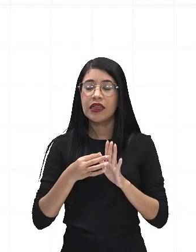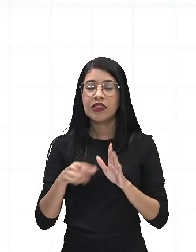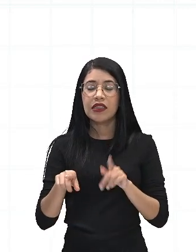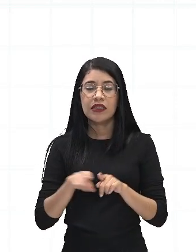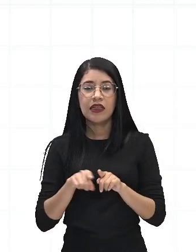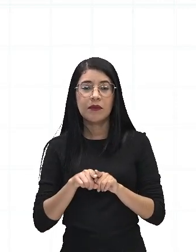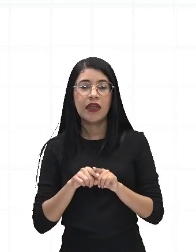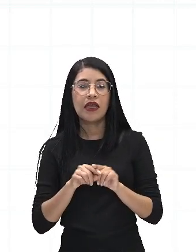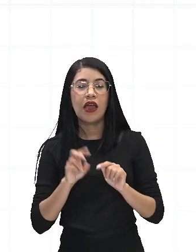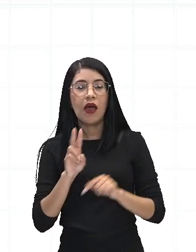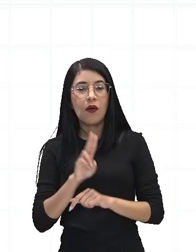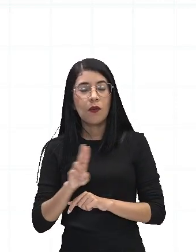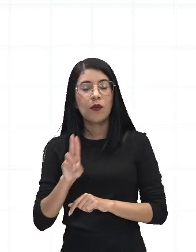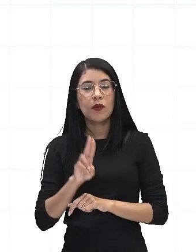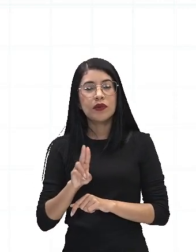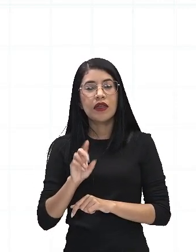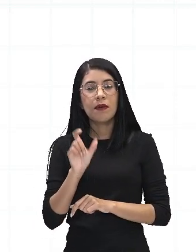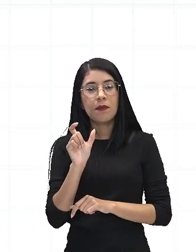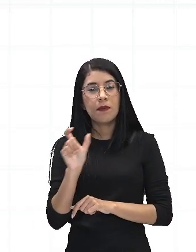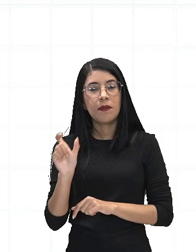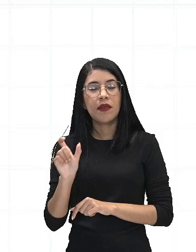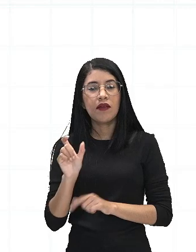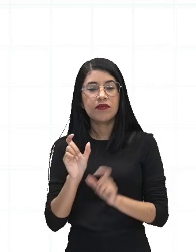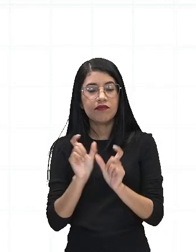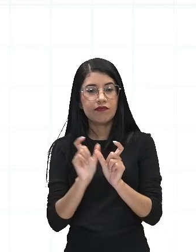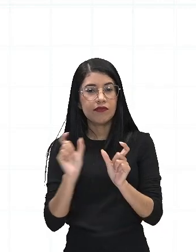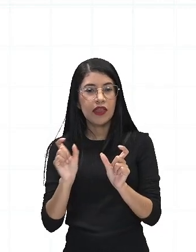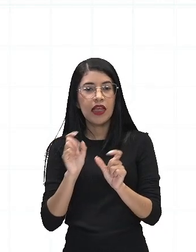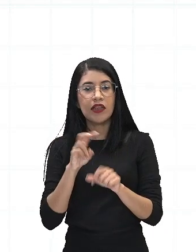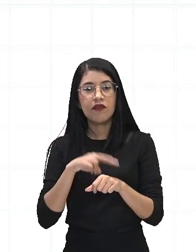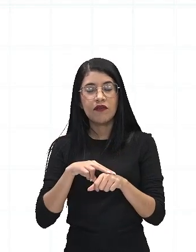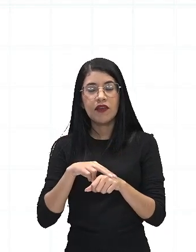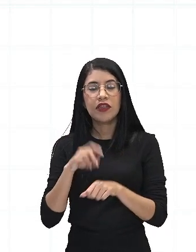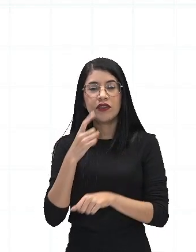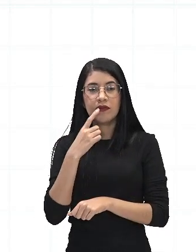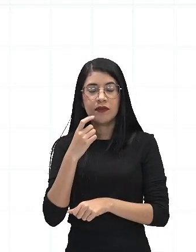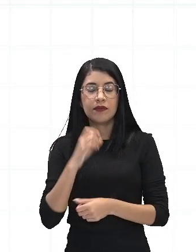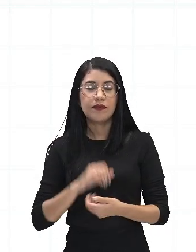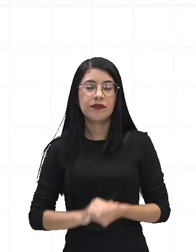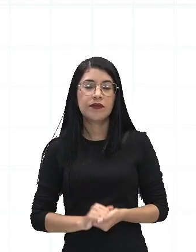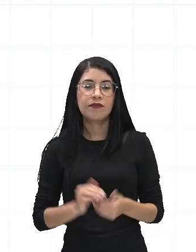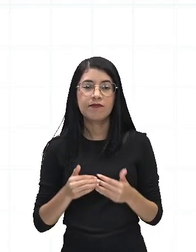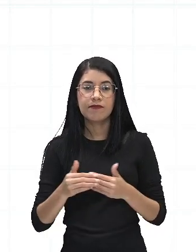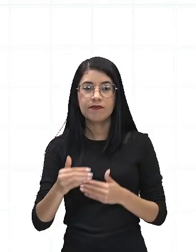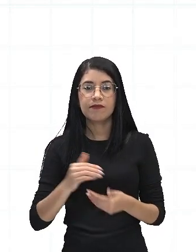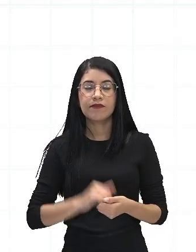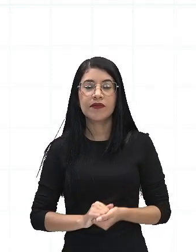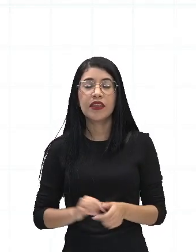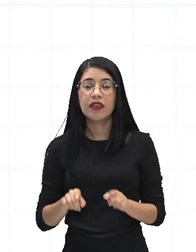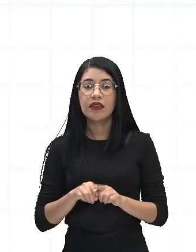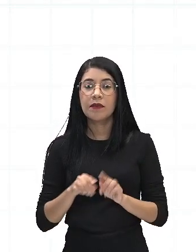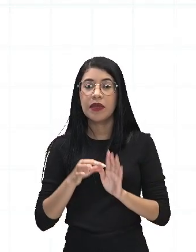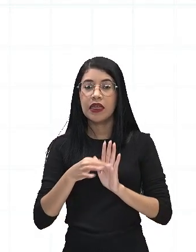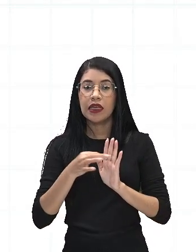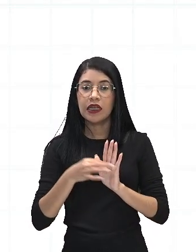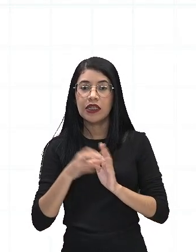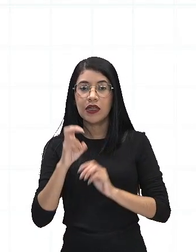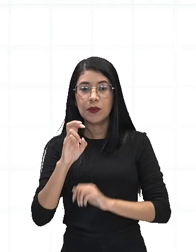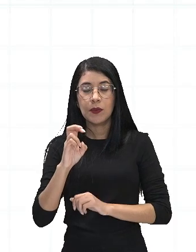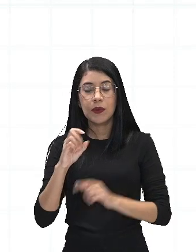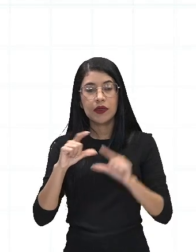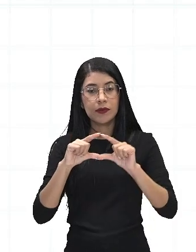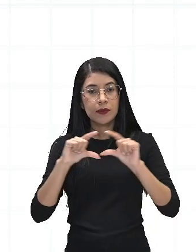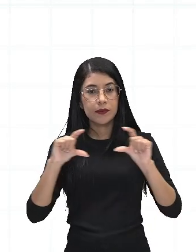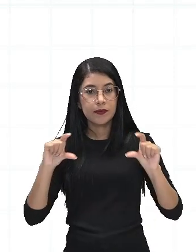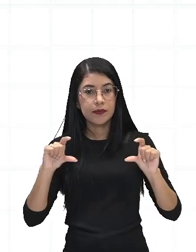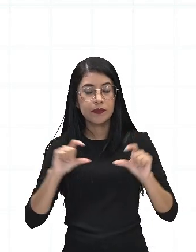é marcada justamente com essas palavras. Vamos adiante? Então, também temos críticas no quinto